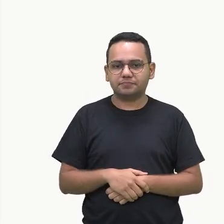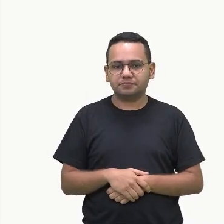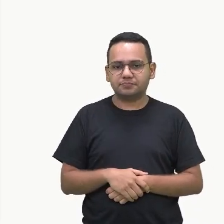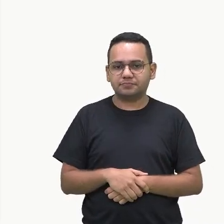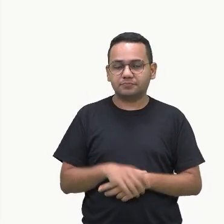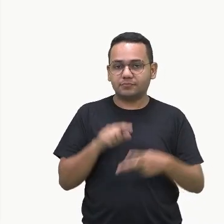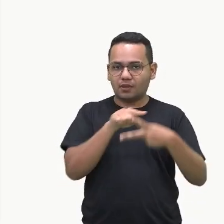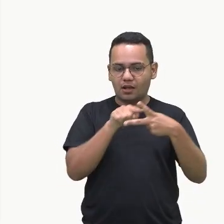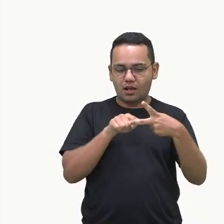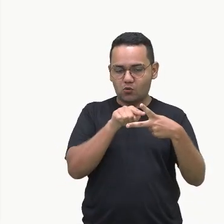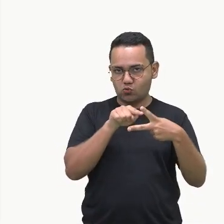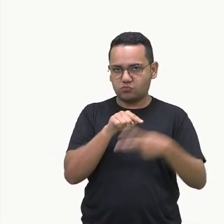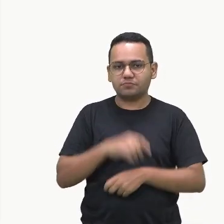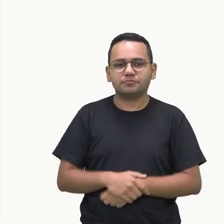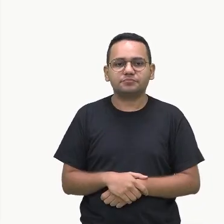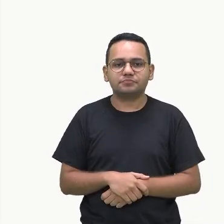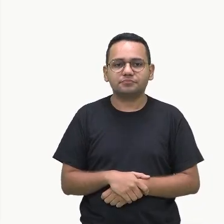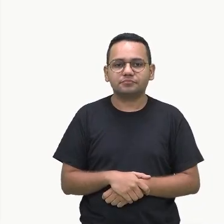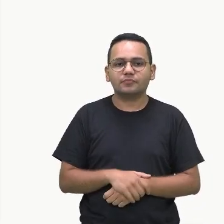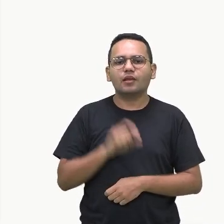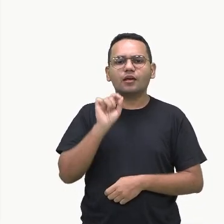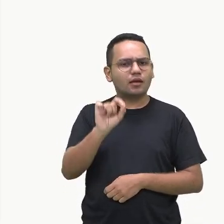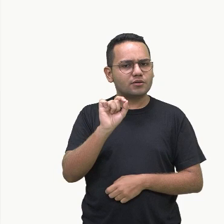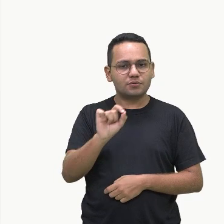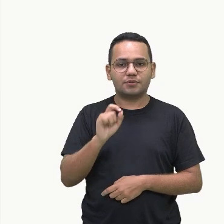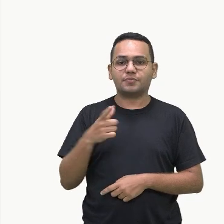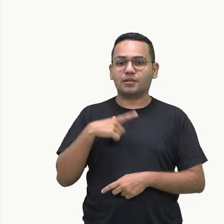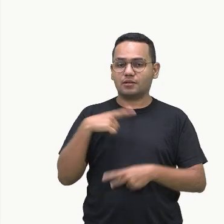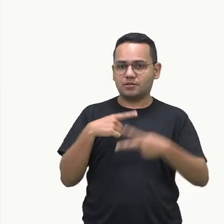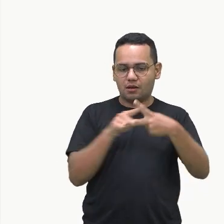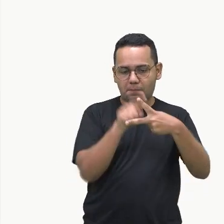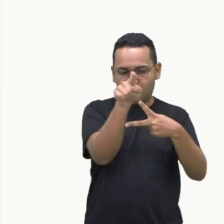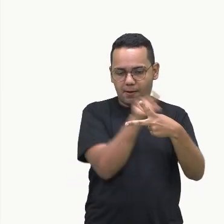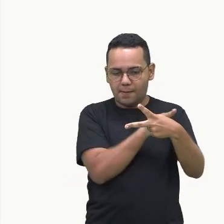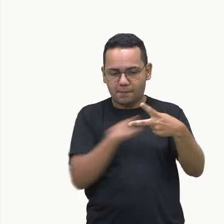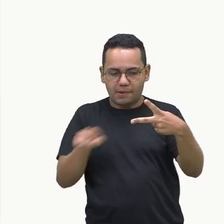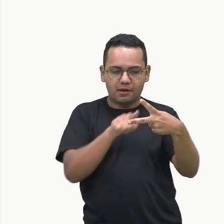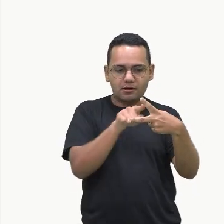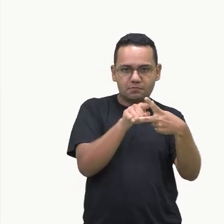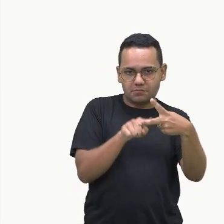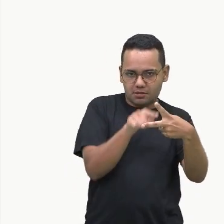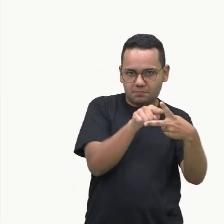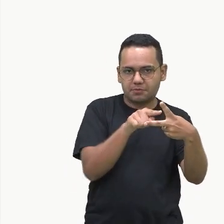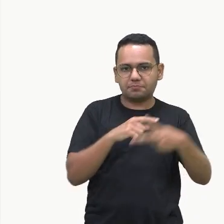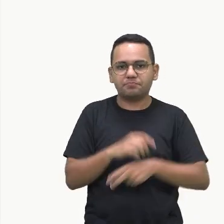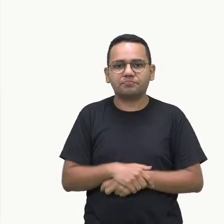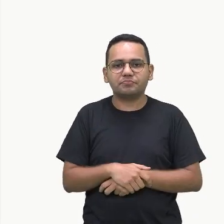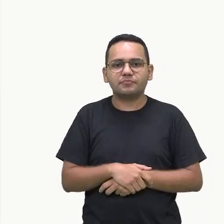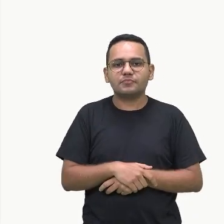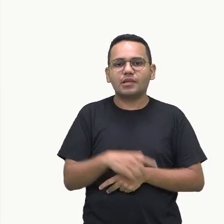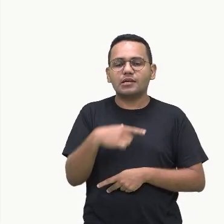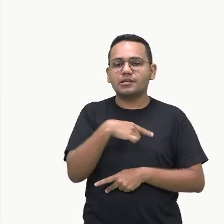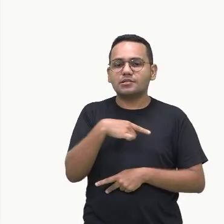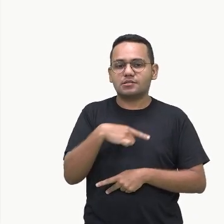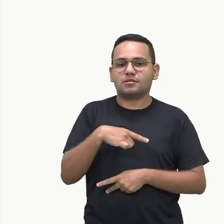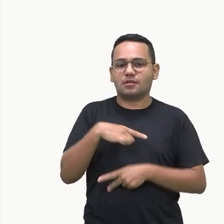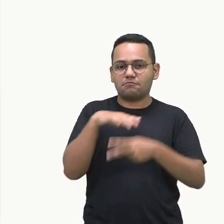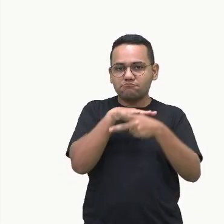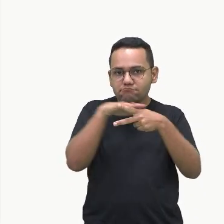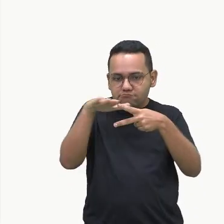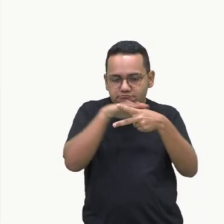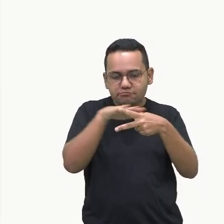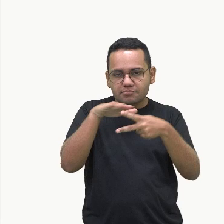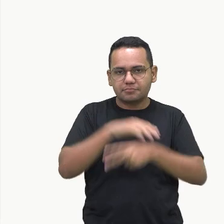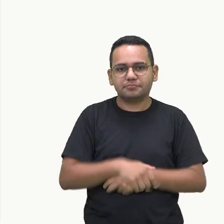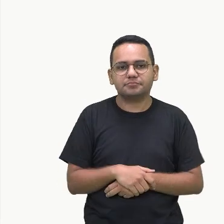leitura. Ângulo é a medida da abertura entre duas semirretas que se encontram em um ponto comum.